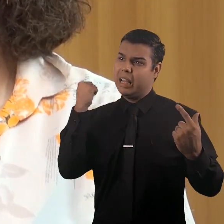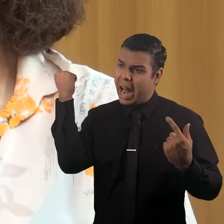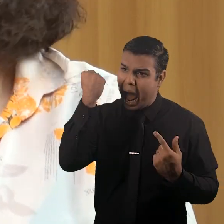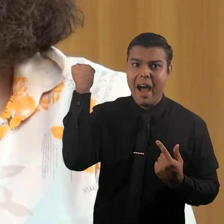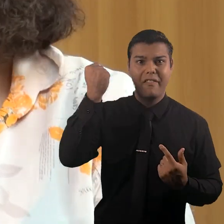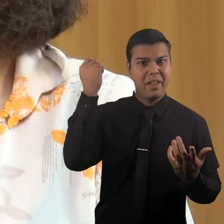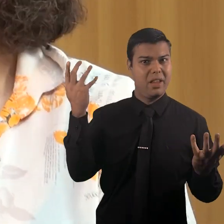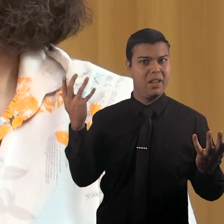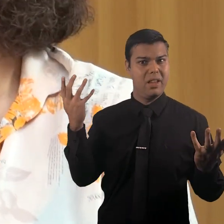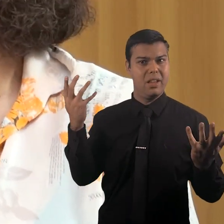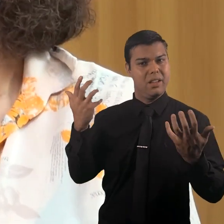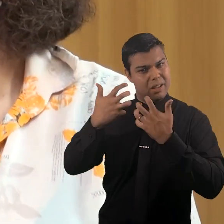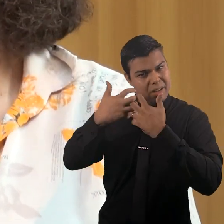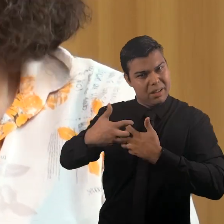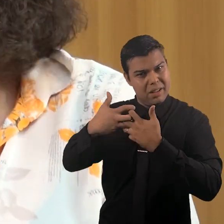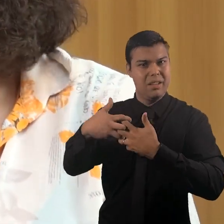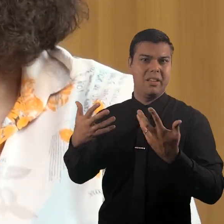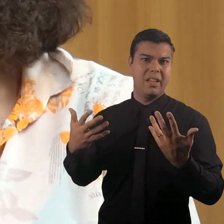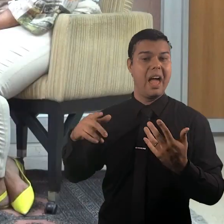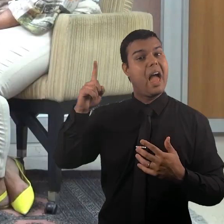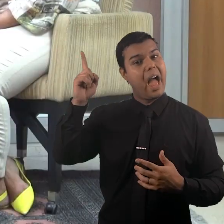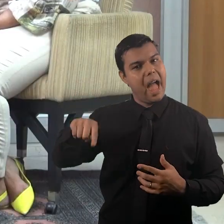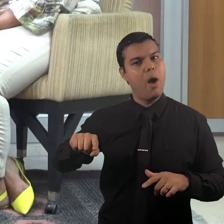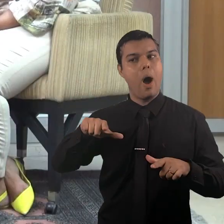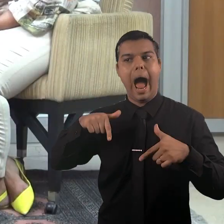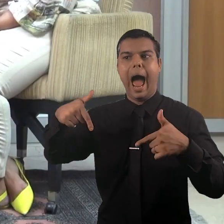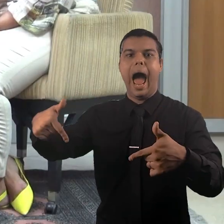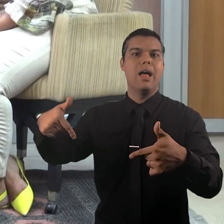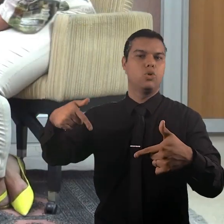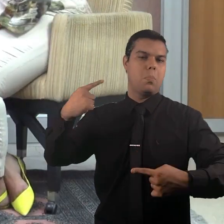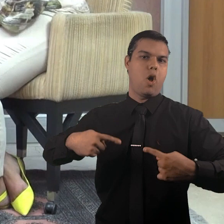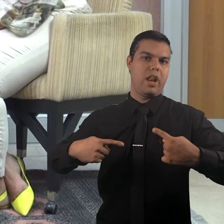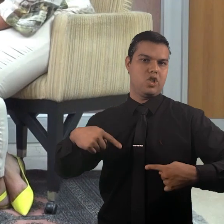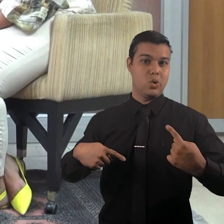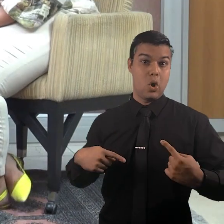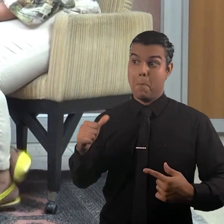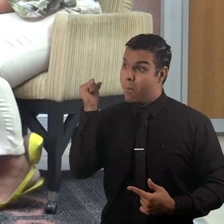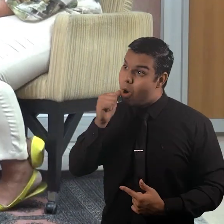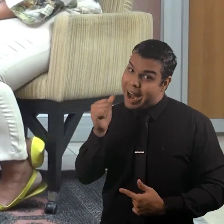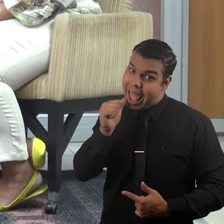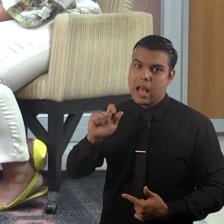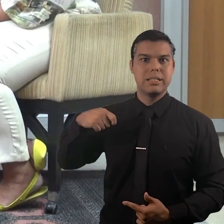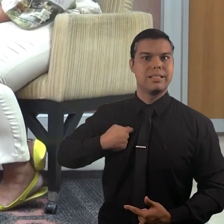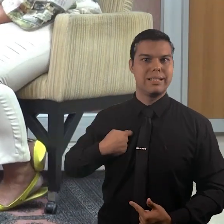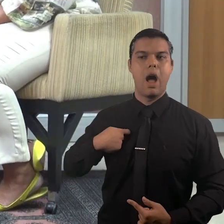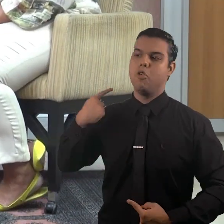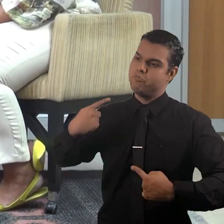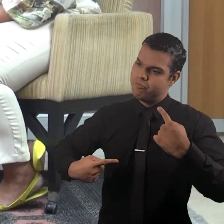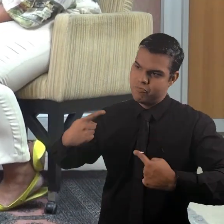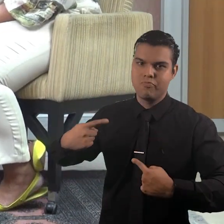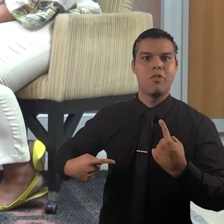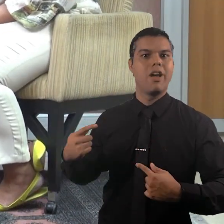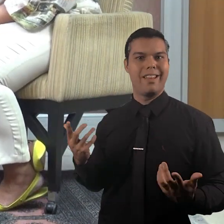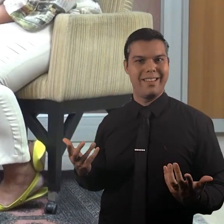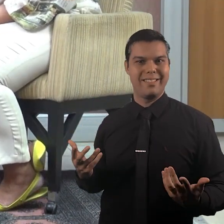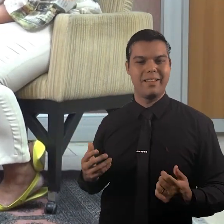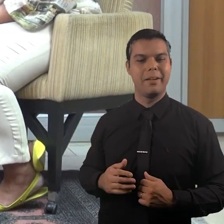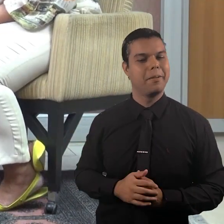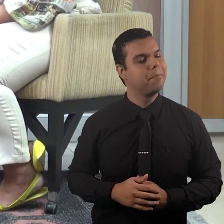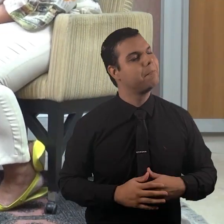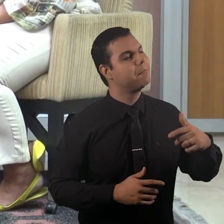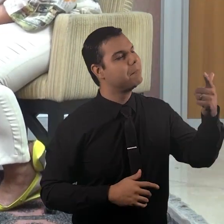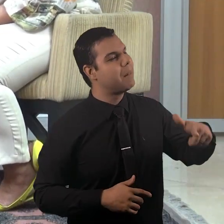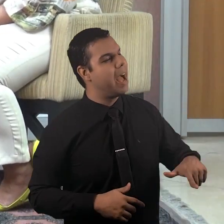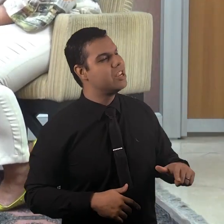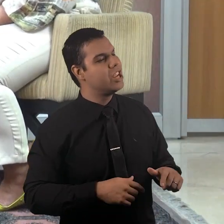reflexão, né? Então, isso é um ato político. Ser mulher já é um ato político, né? Então, é por aí, né? Em uma entrevista para o canal